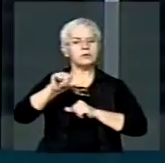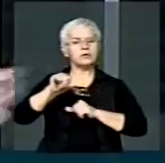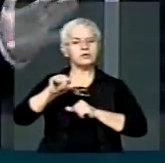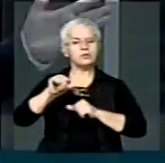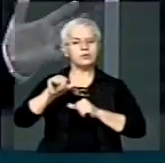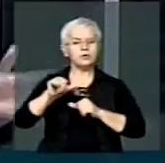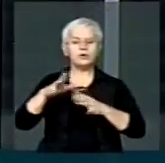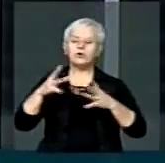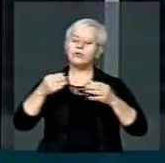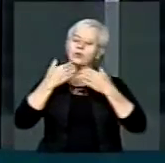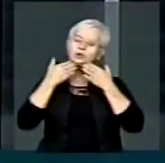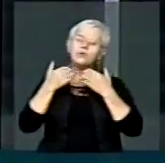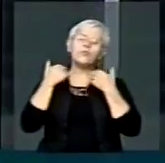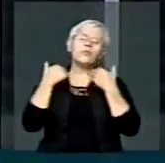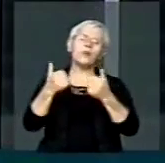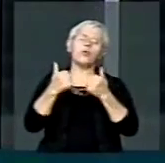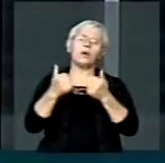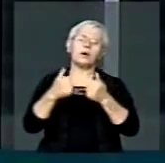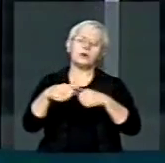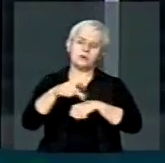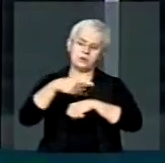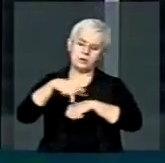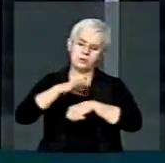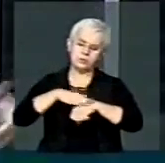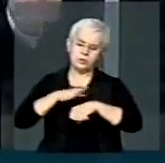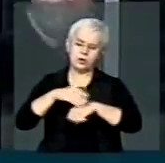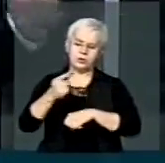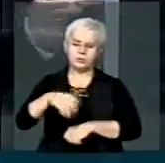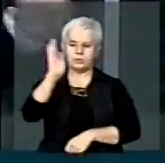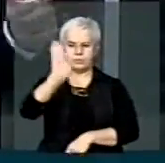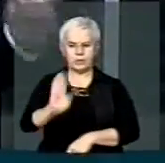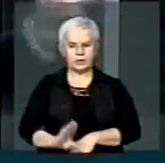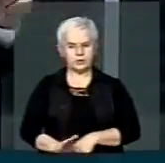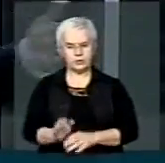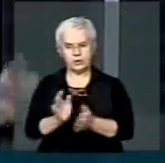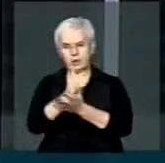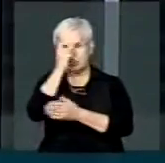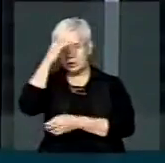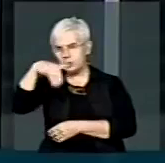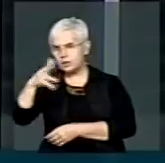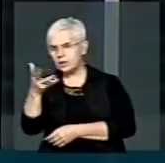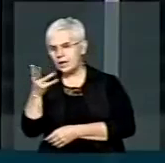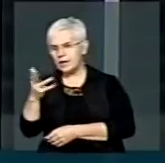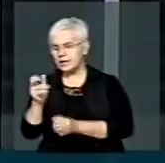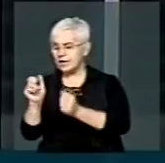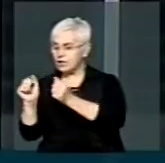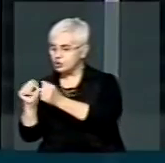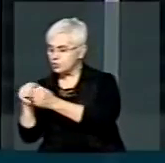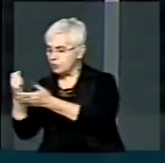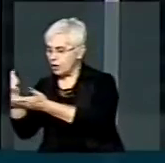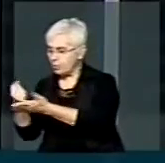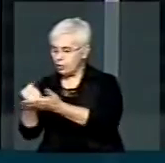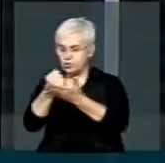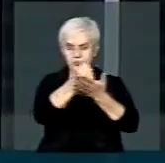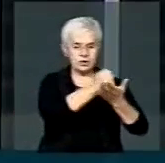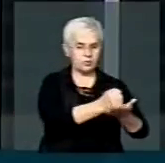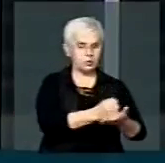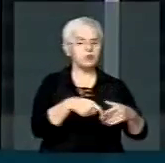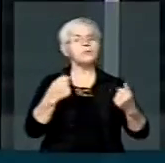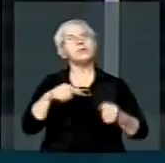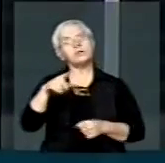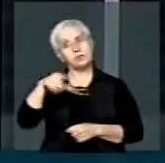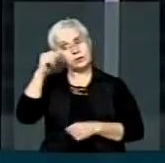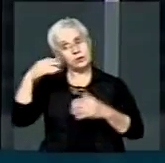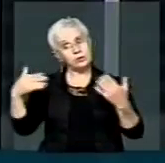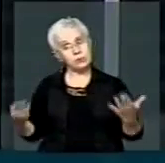de maneira muito positiva o nosso país. E aqueles que querem estar dos dois lados vão ter que fazer uma opção,